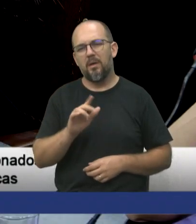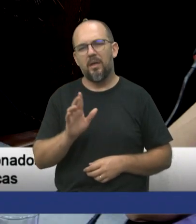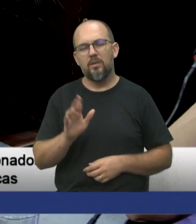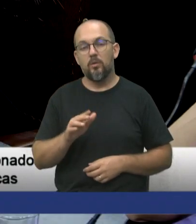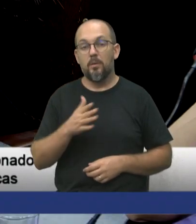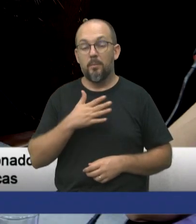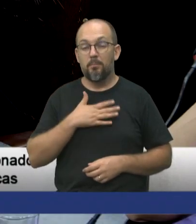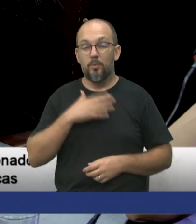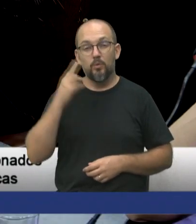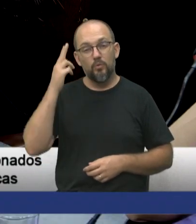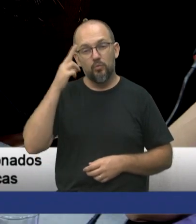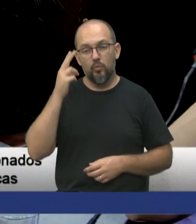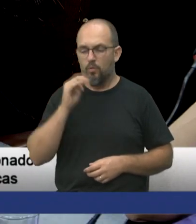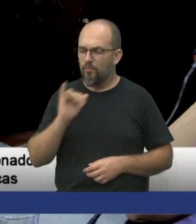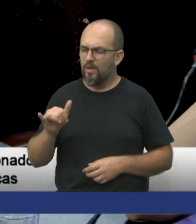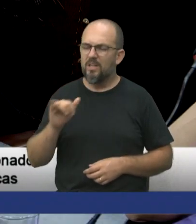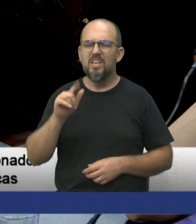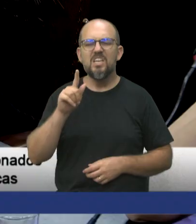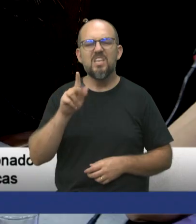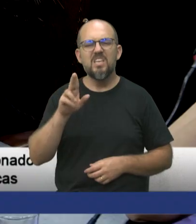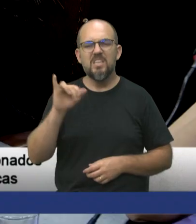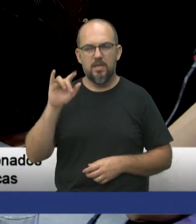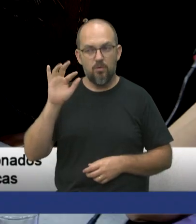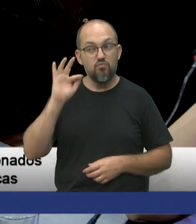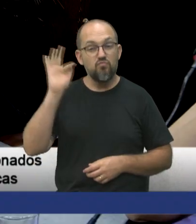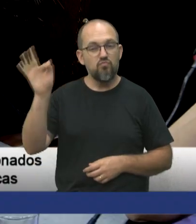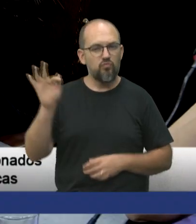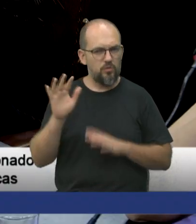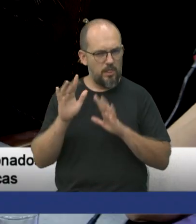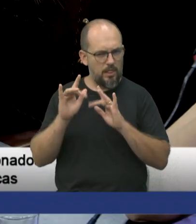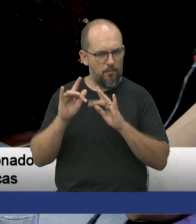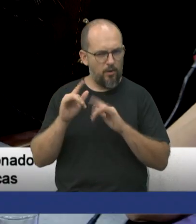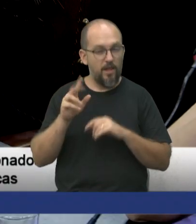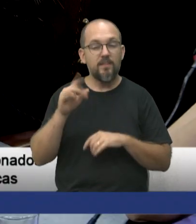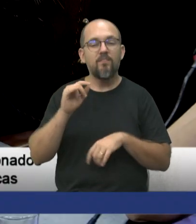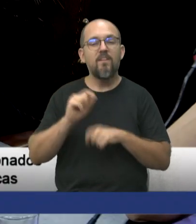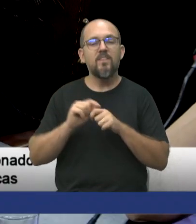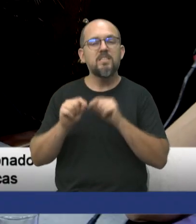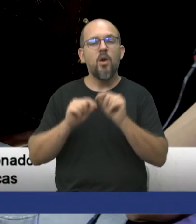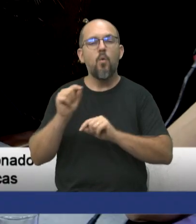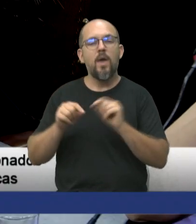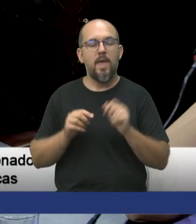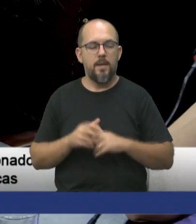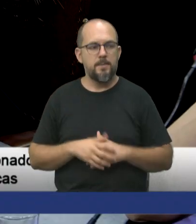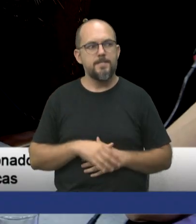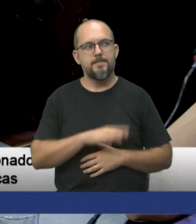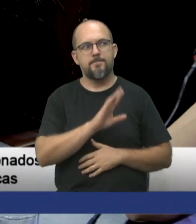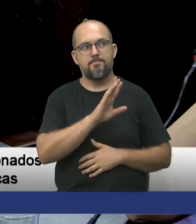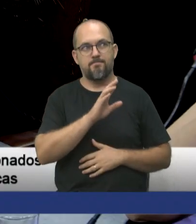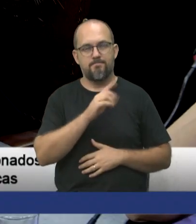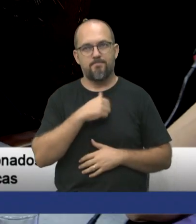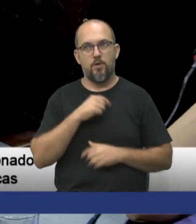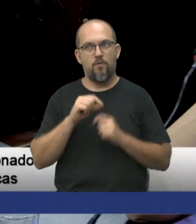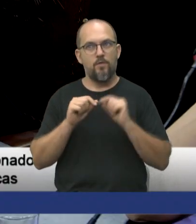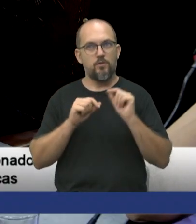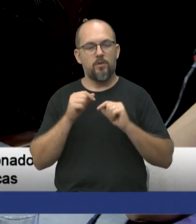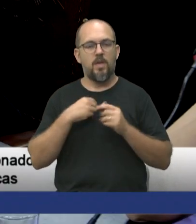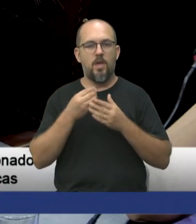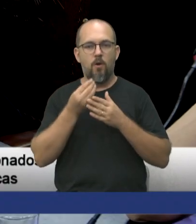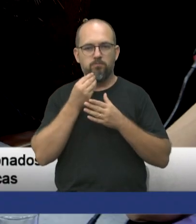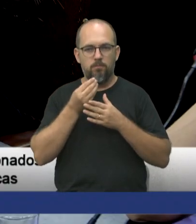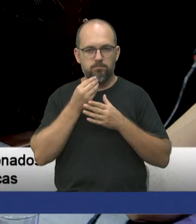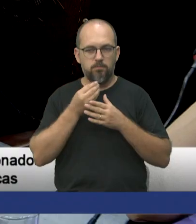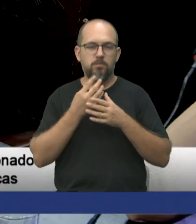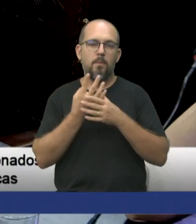sonho, eu falo assim para ele, Gui, quando você arrumar uma namorada, o que você vai fazer? Mãe, eu como uma batata frita e ela come o bife, tá